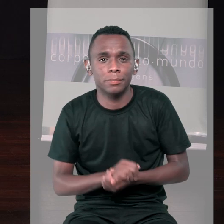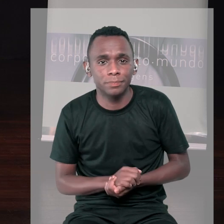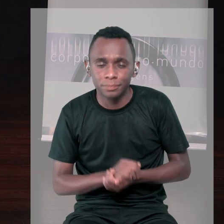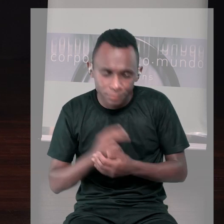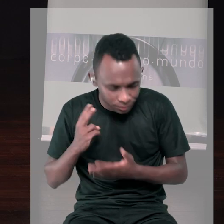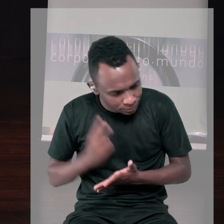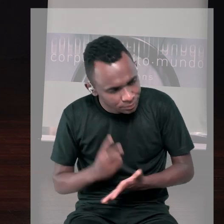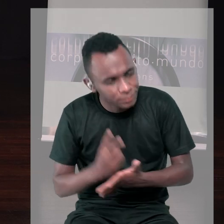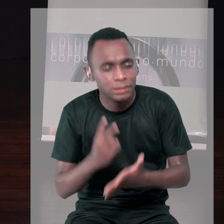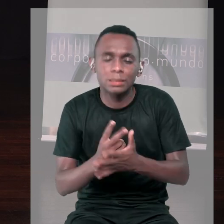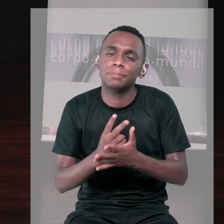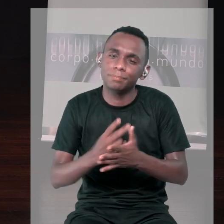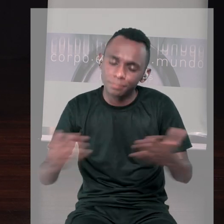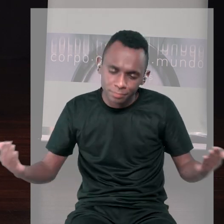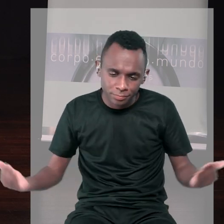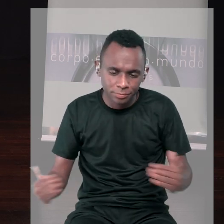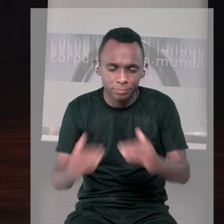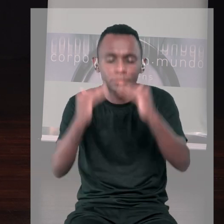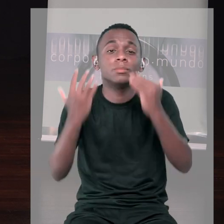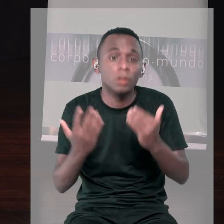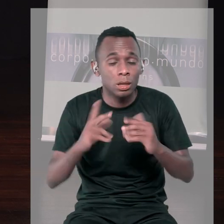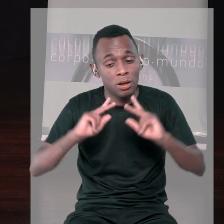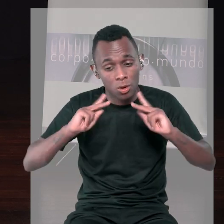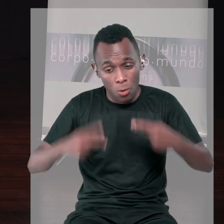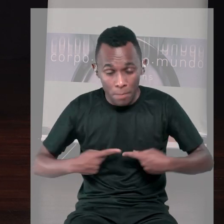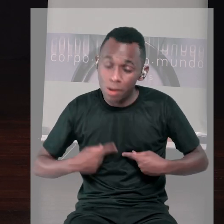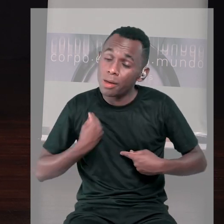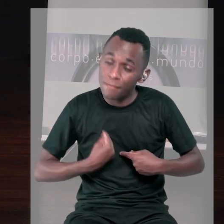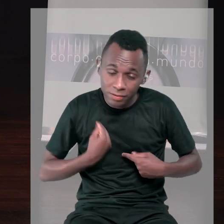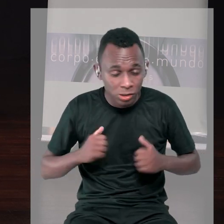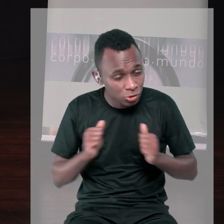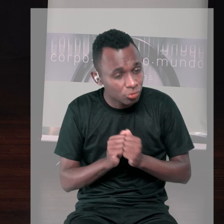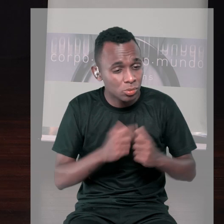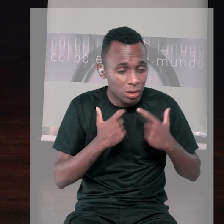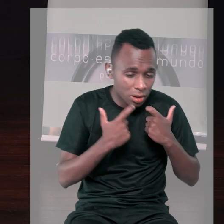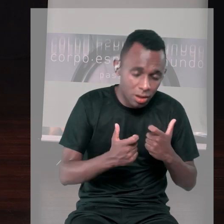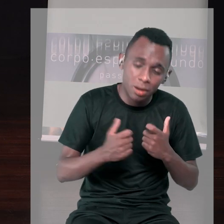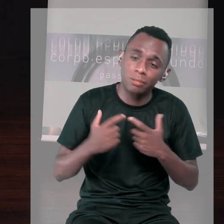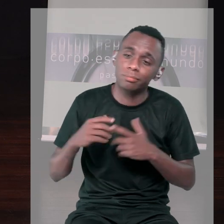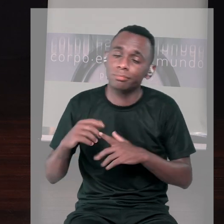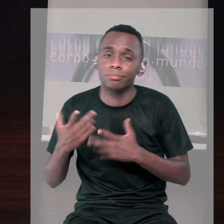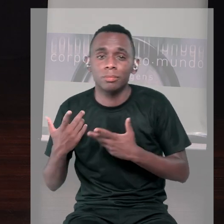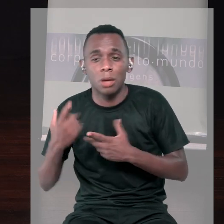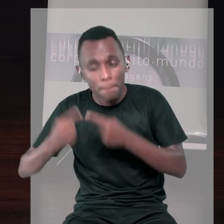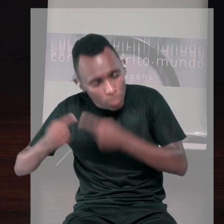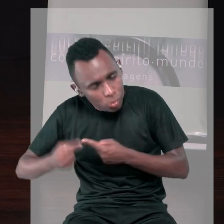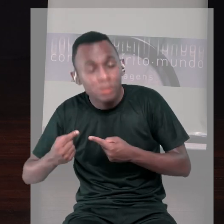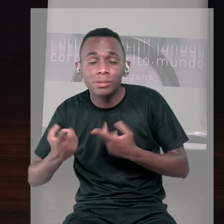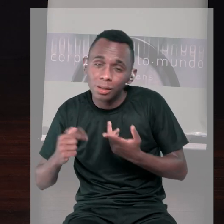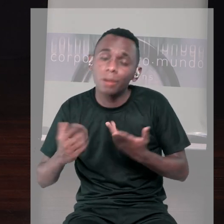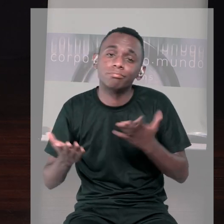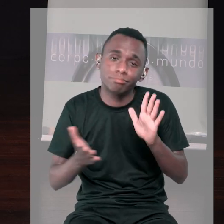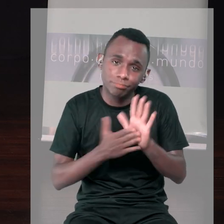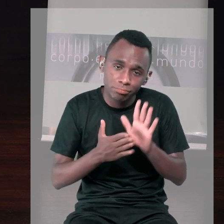parte do mesmo elemento das vidas humanas juntos. Fazem parte das sociedades humanas. Essa é uma grande proposição.